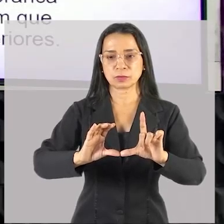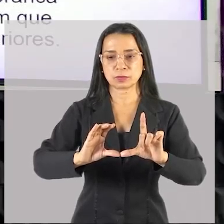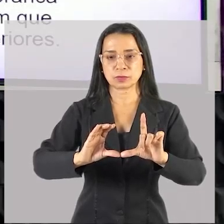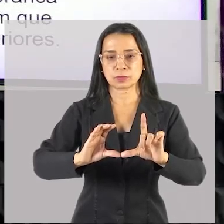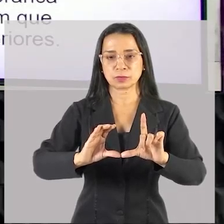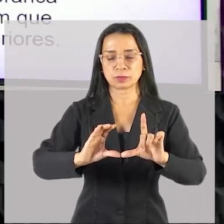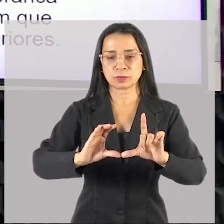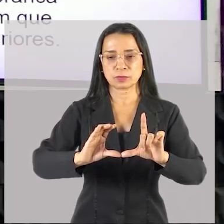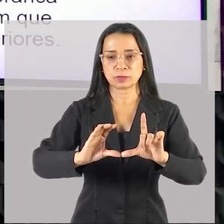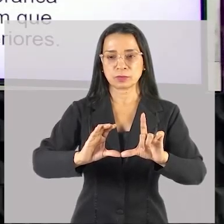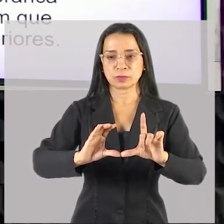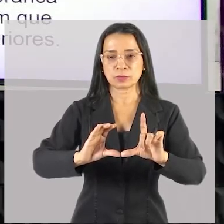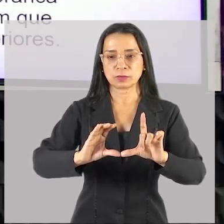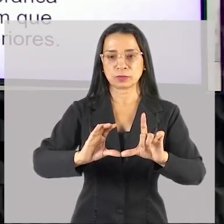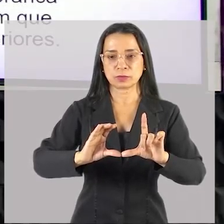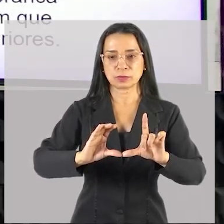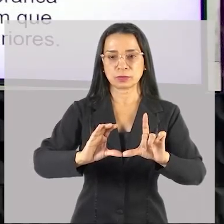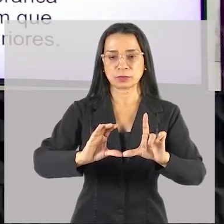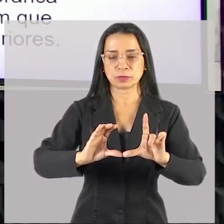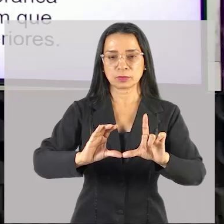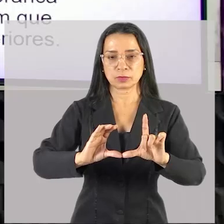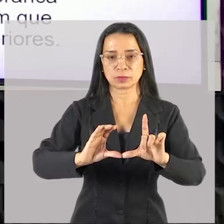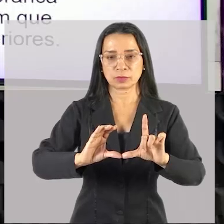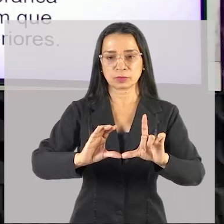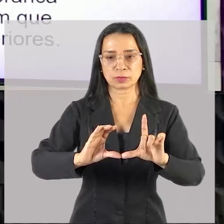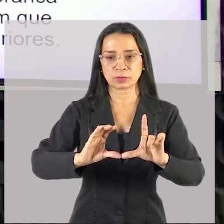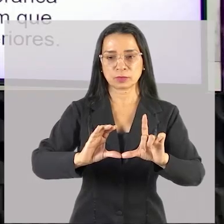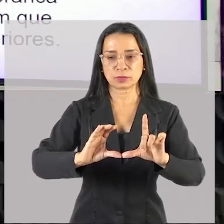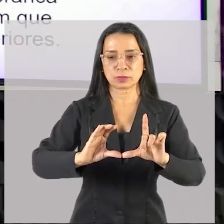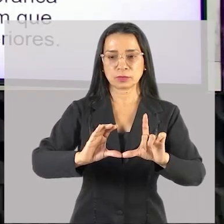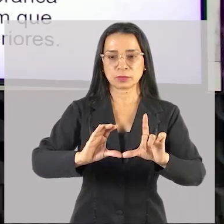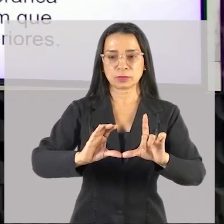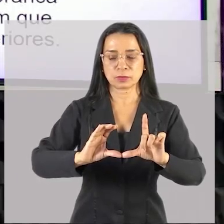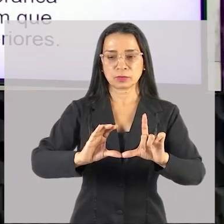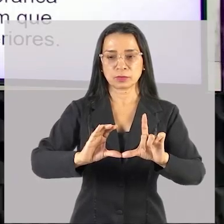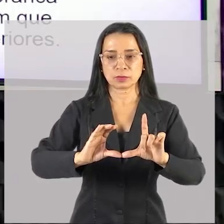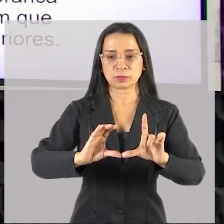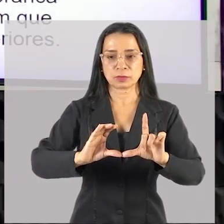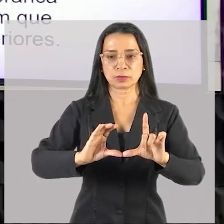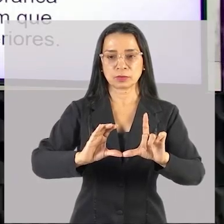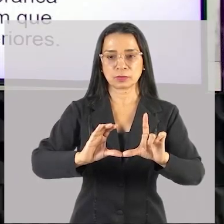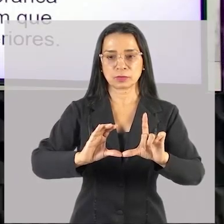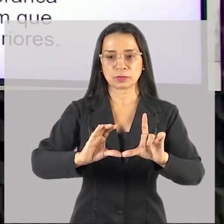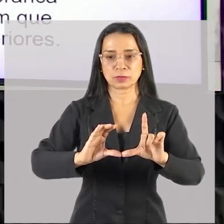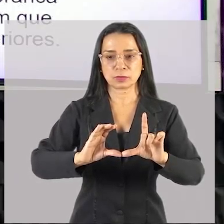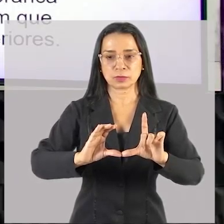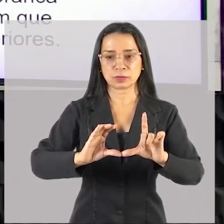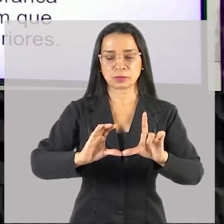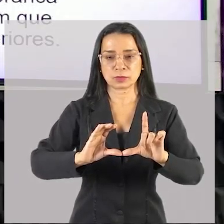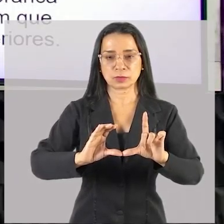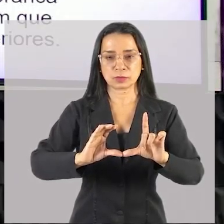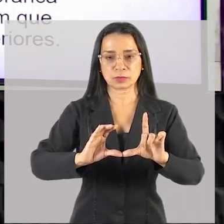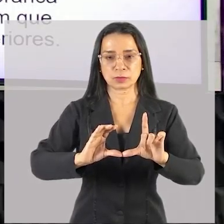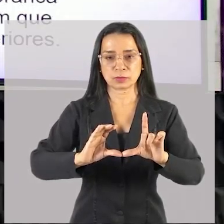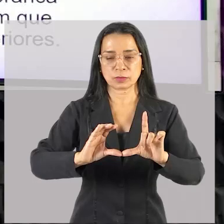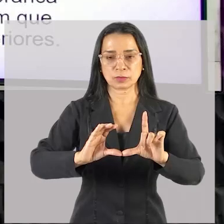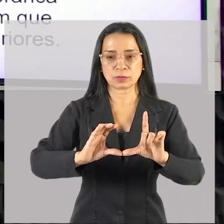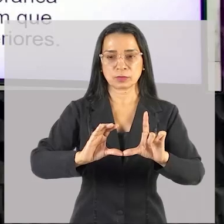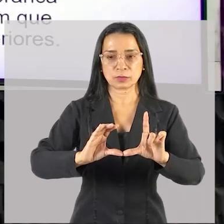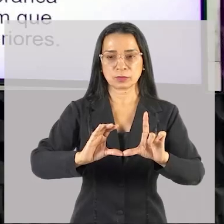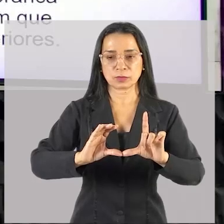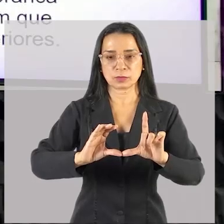O racismo refuta a sobreposição do indivíduo. Enfim, essa questão a gente já pode descartar de cara, beleza? Porque se trata do Platão,